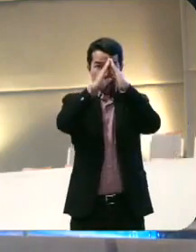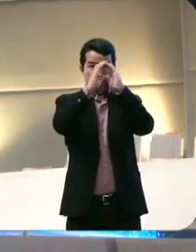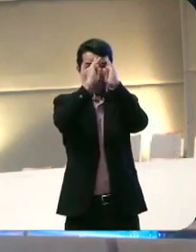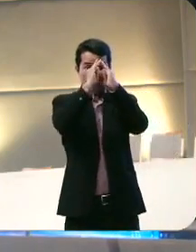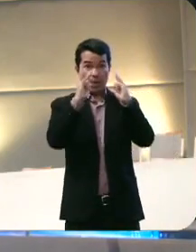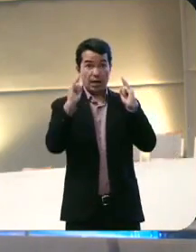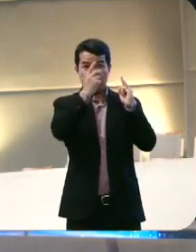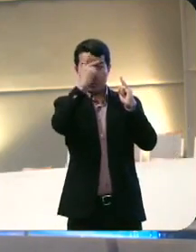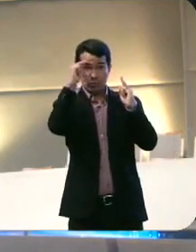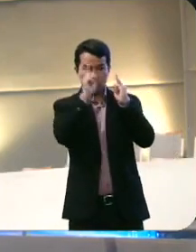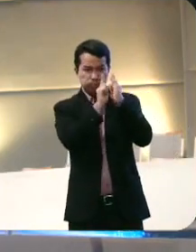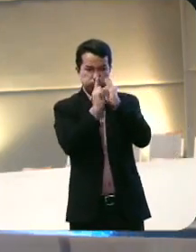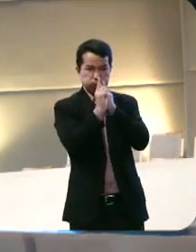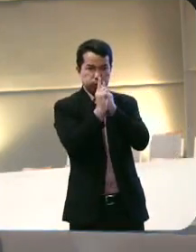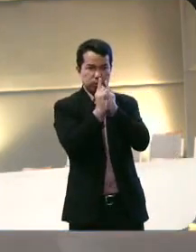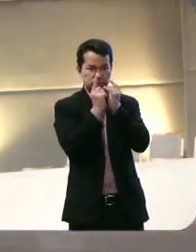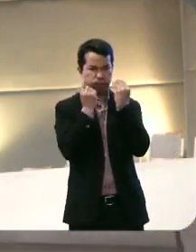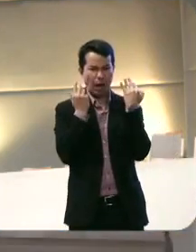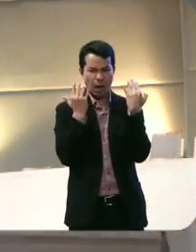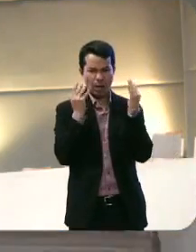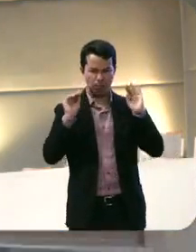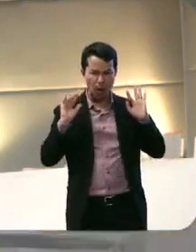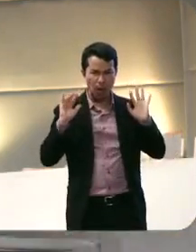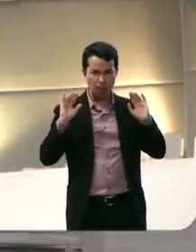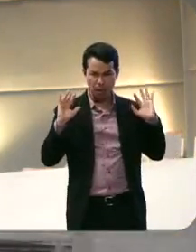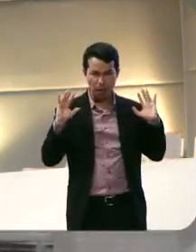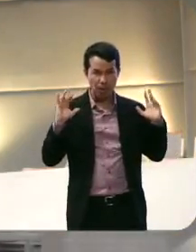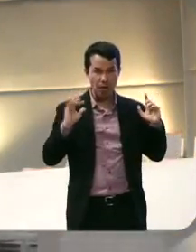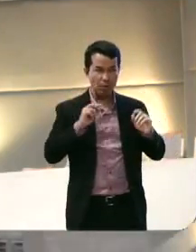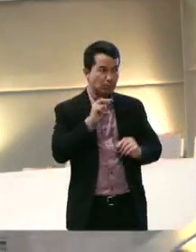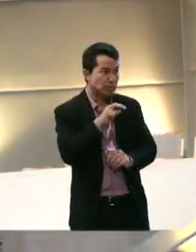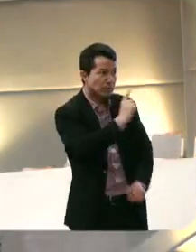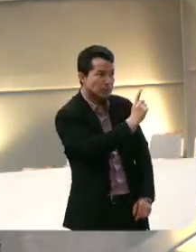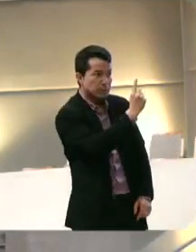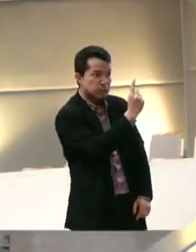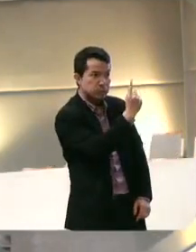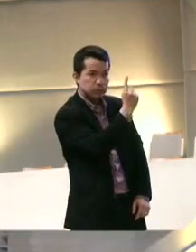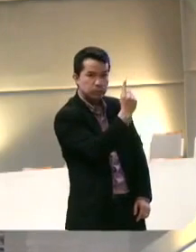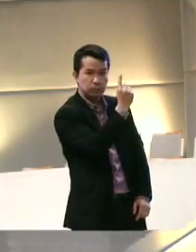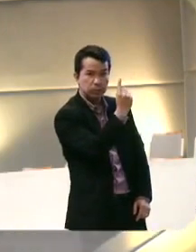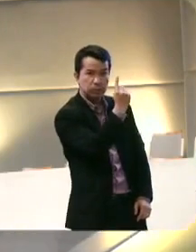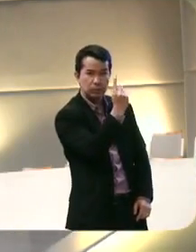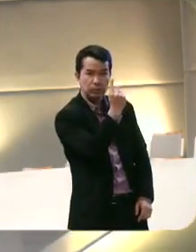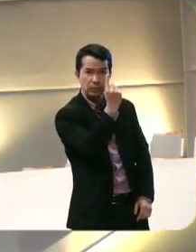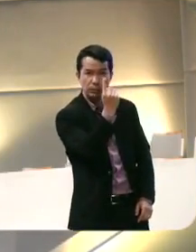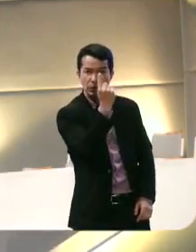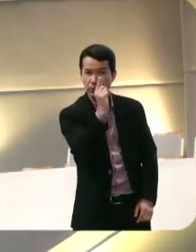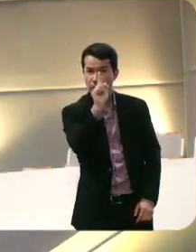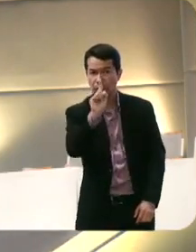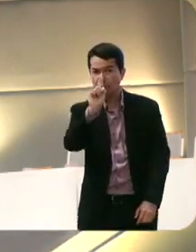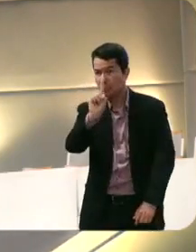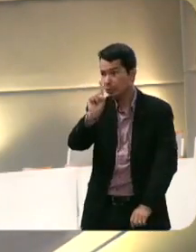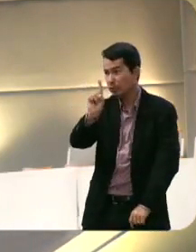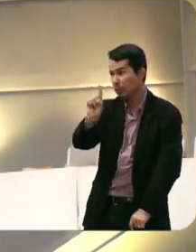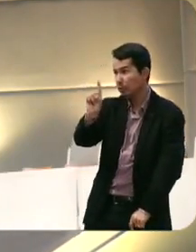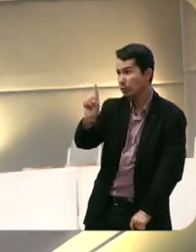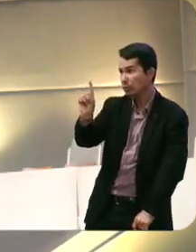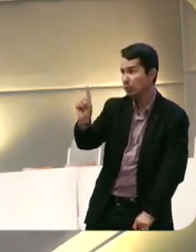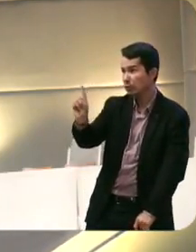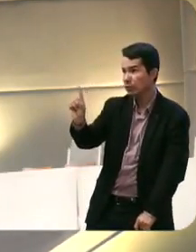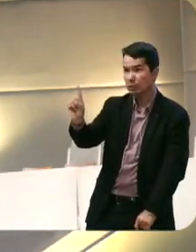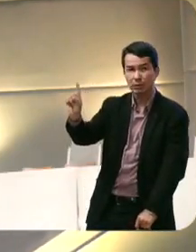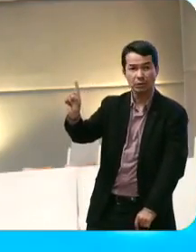barracas, das suas casas. E eles ficavam vendo o homem de Deus ir em direção à tenda. E quando ele